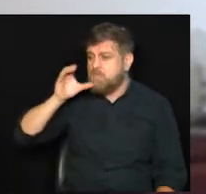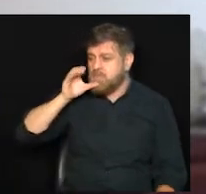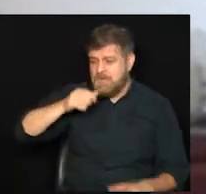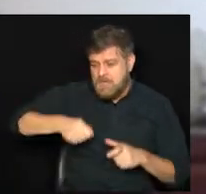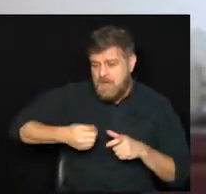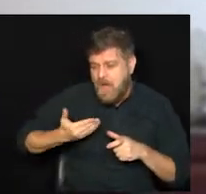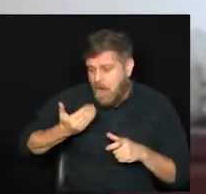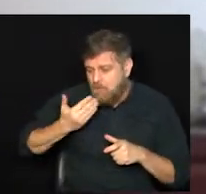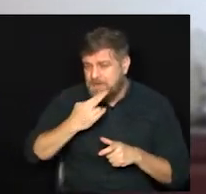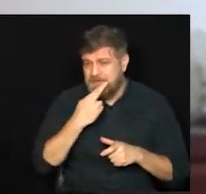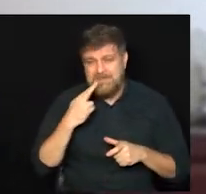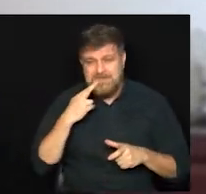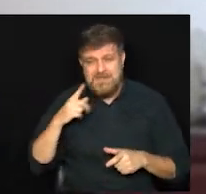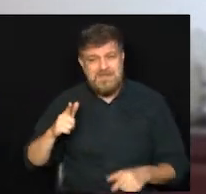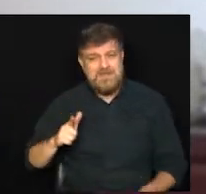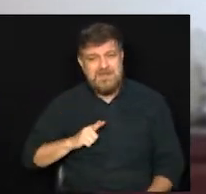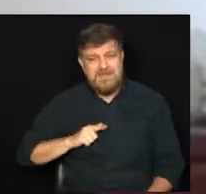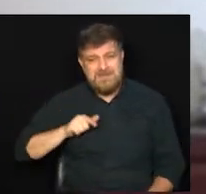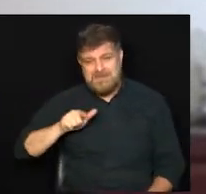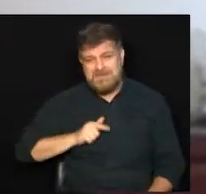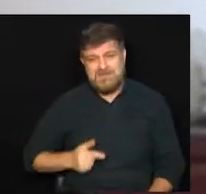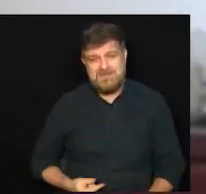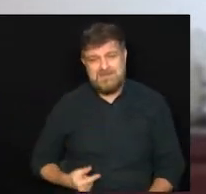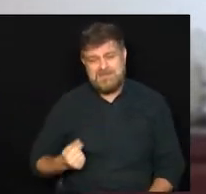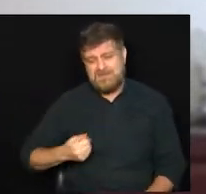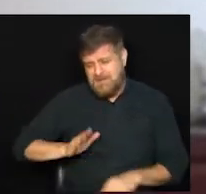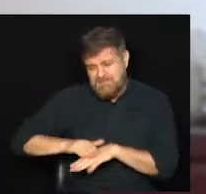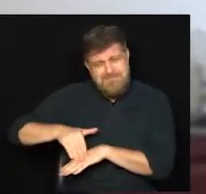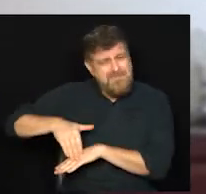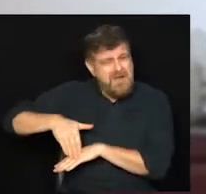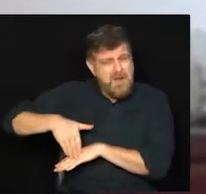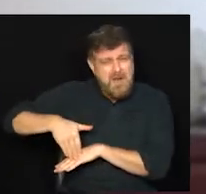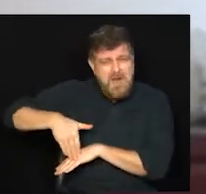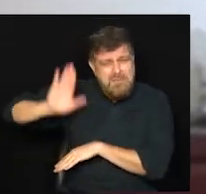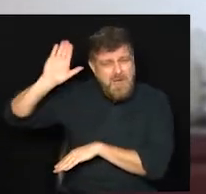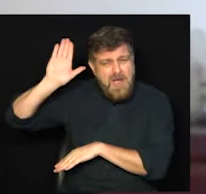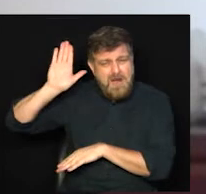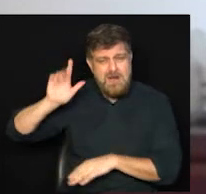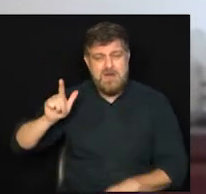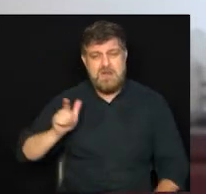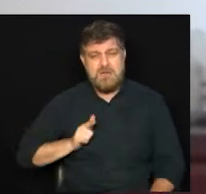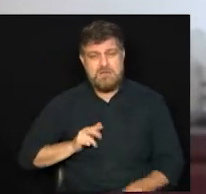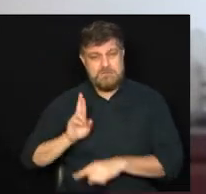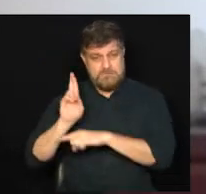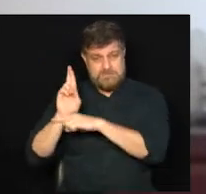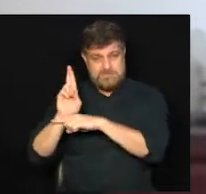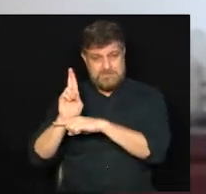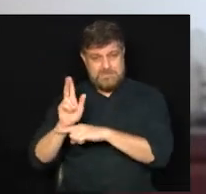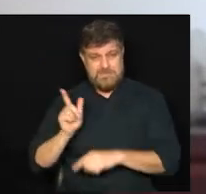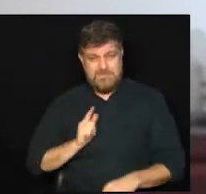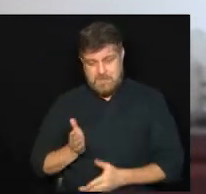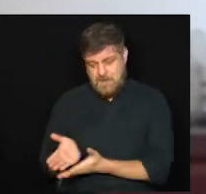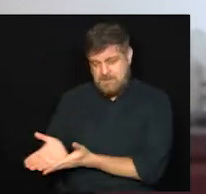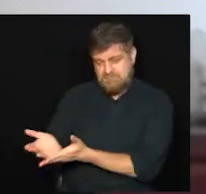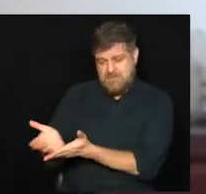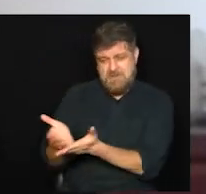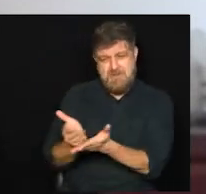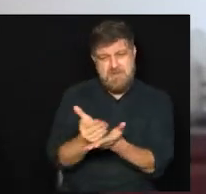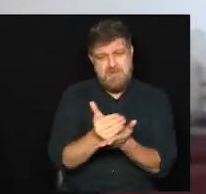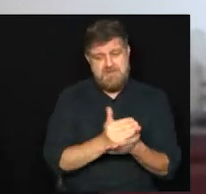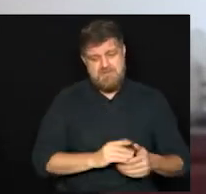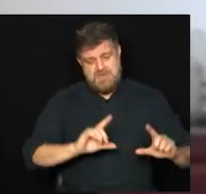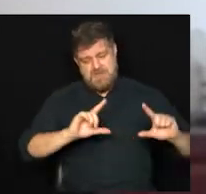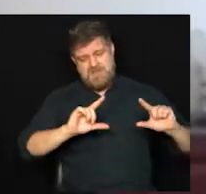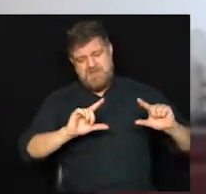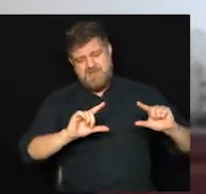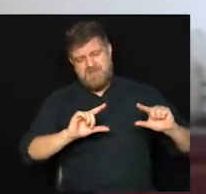impacto ele é muito maior. E representando essa queda que foi